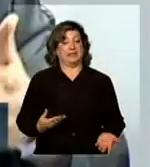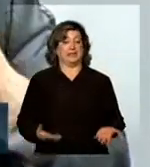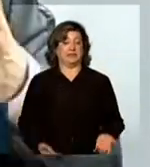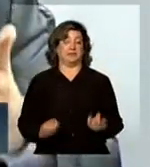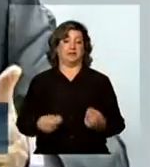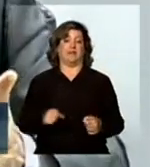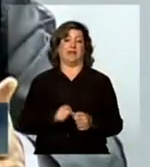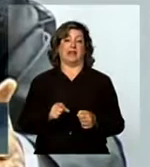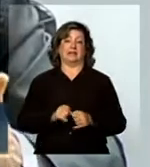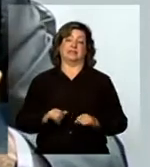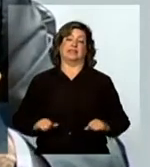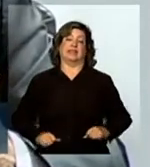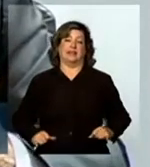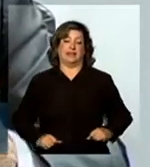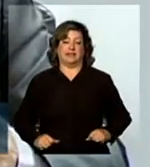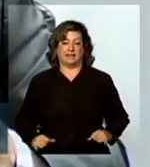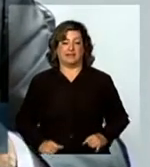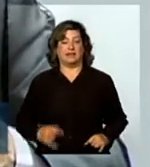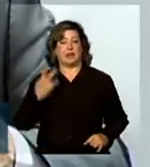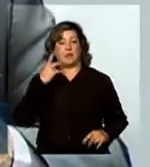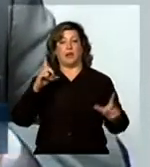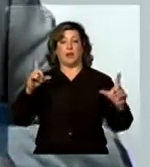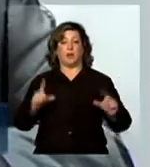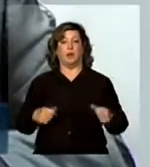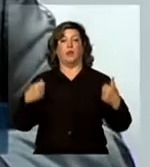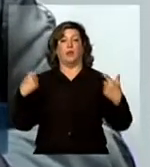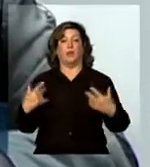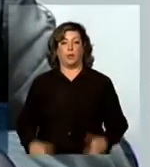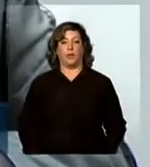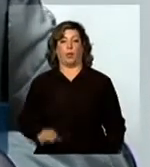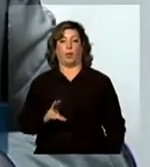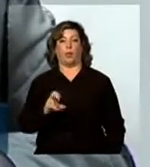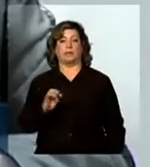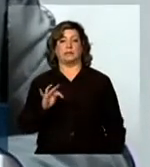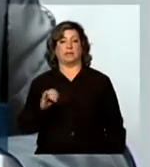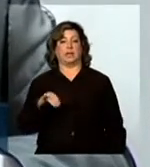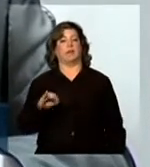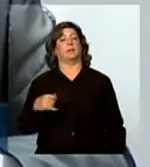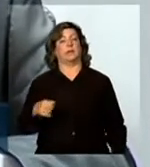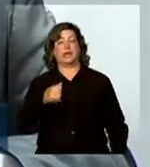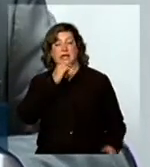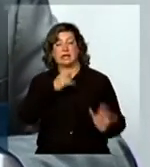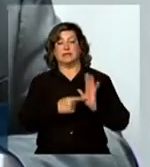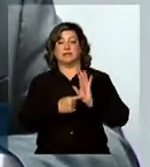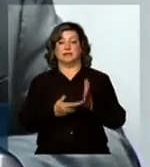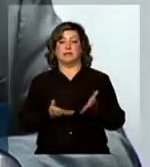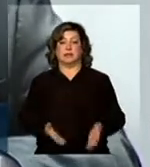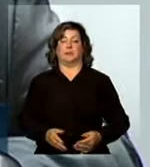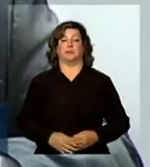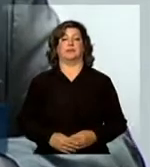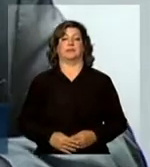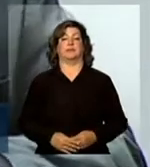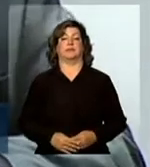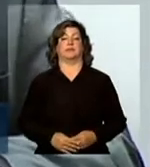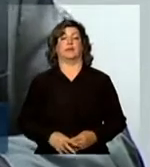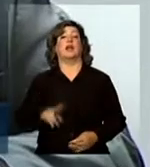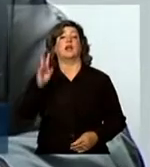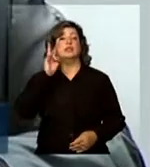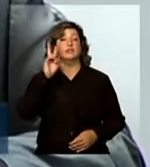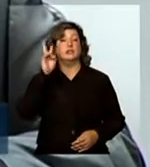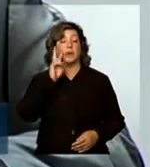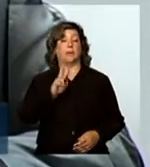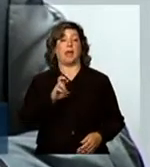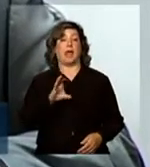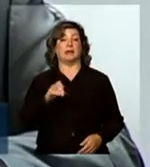que fazer sacrifícios para reduzir as despesas de custeio e temos que dar o exemplo. Em relação à receita